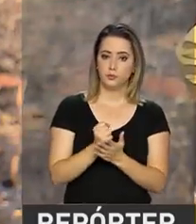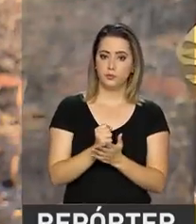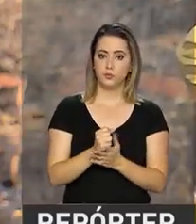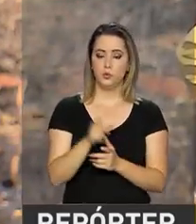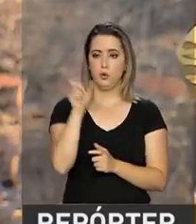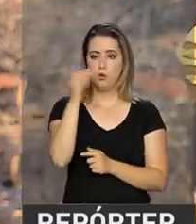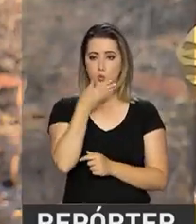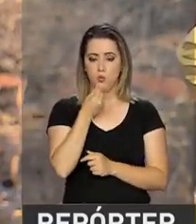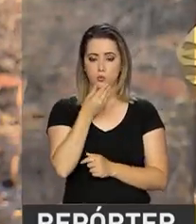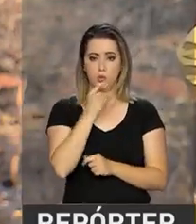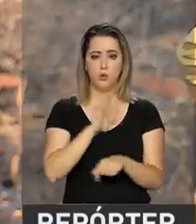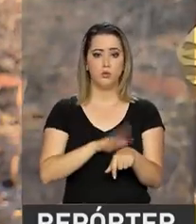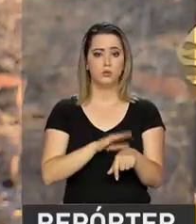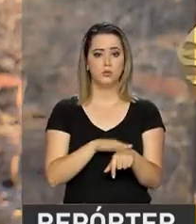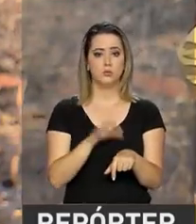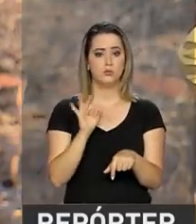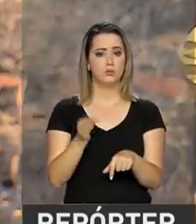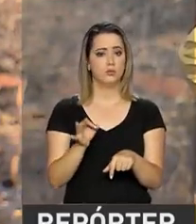num período